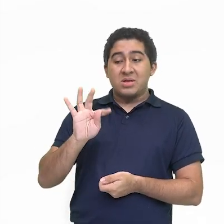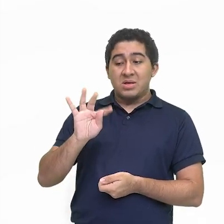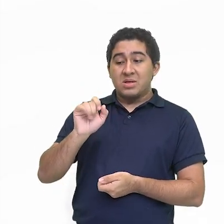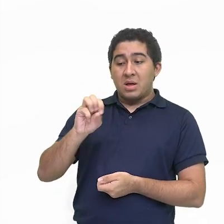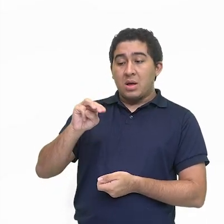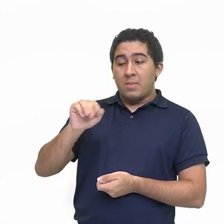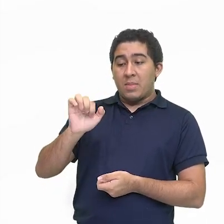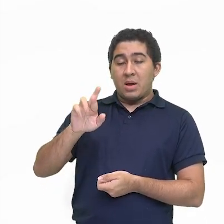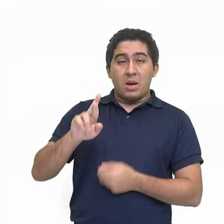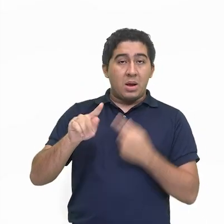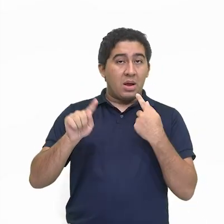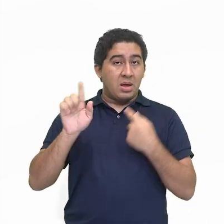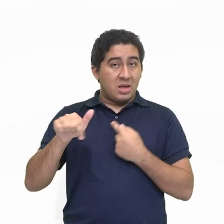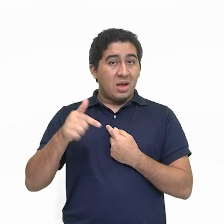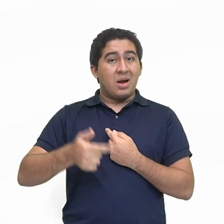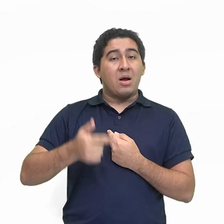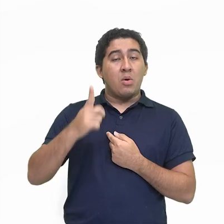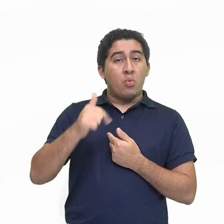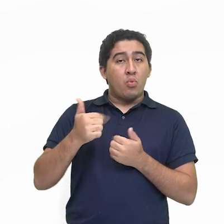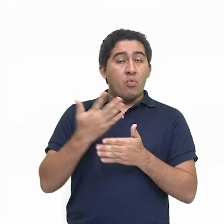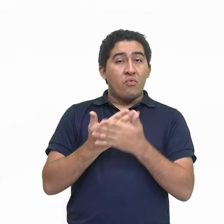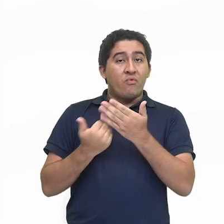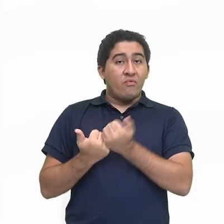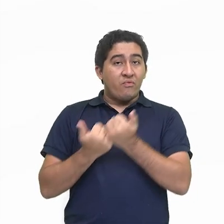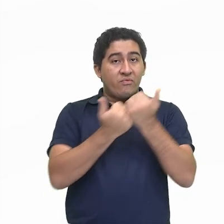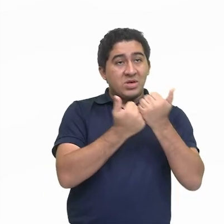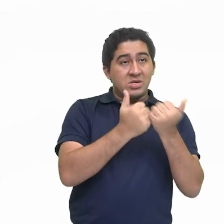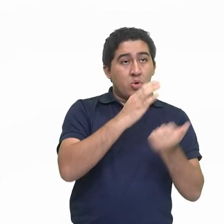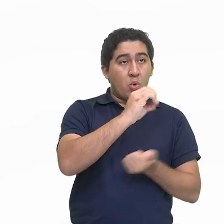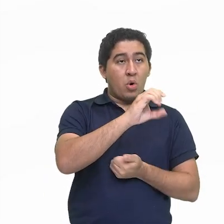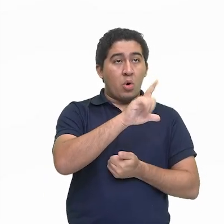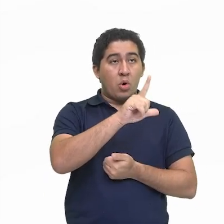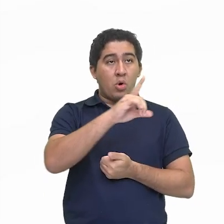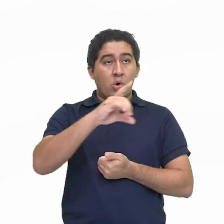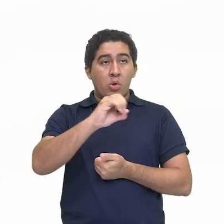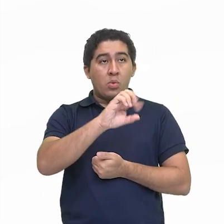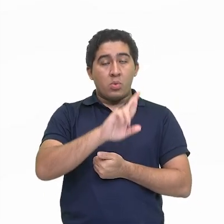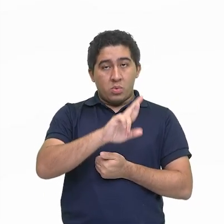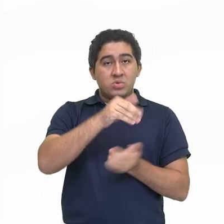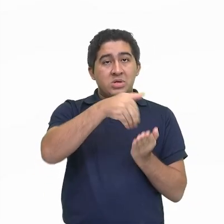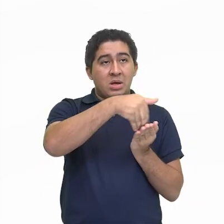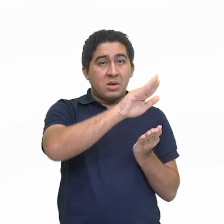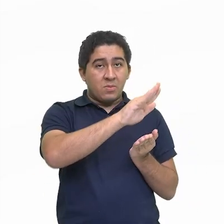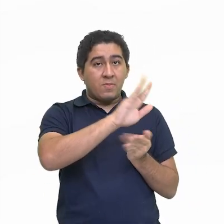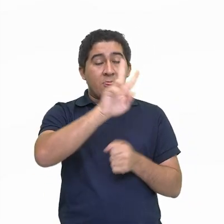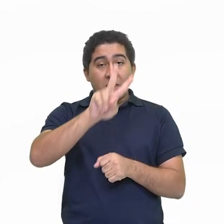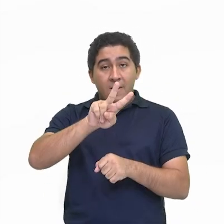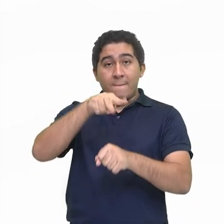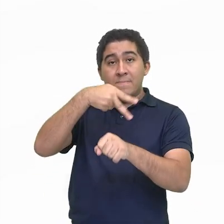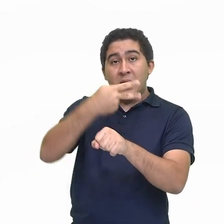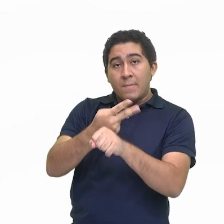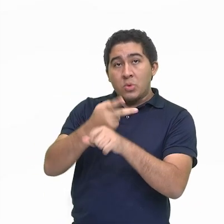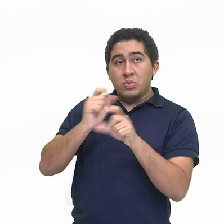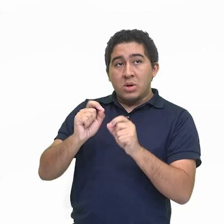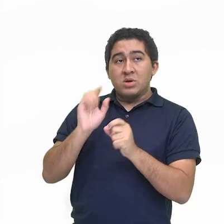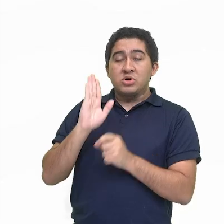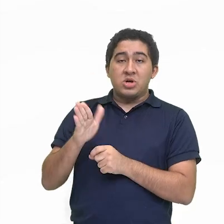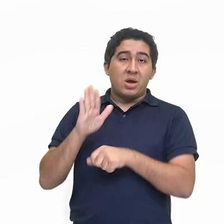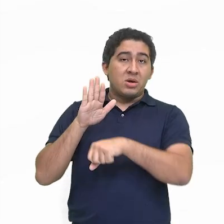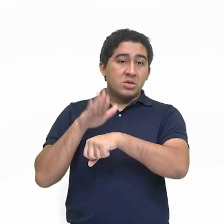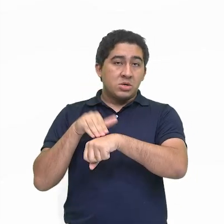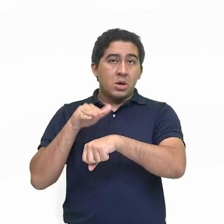porque ele era vice-presidente do Fernando Collor de Mello, né, e a partir dali ele